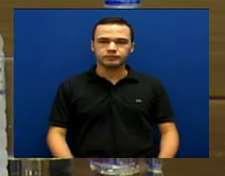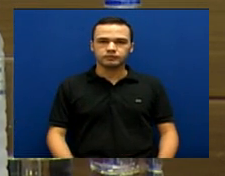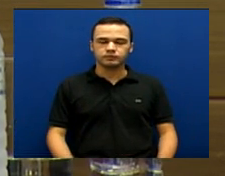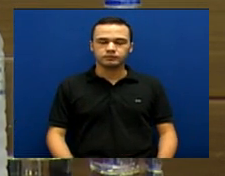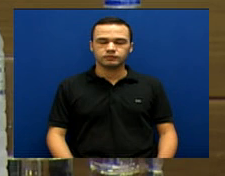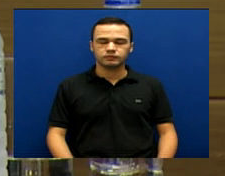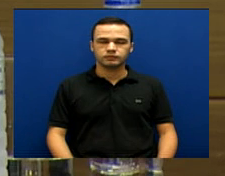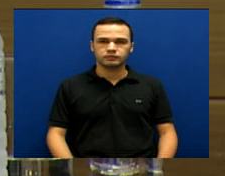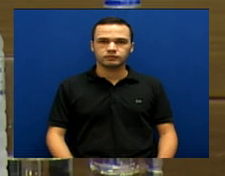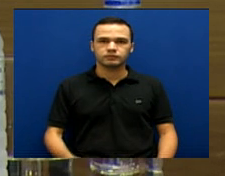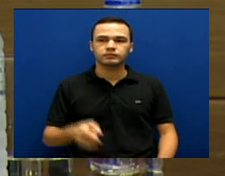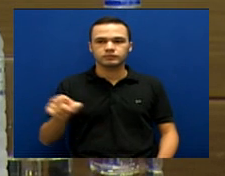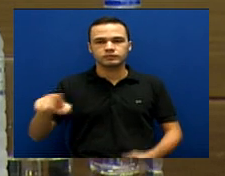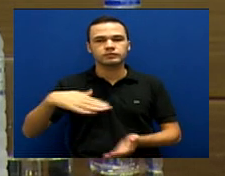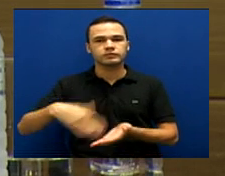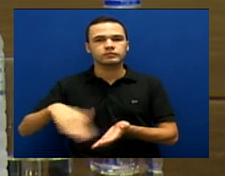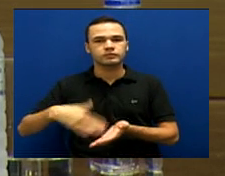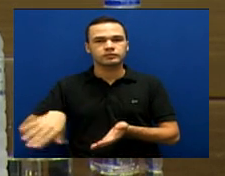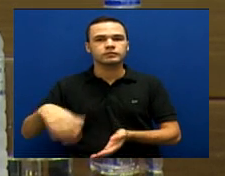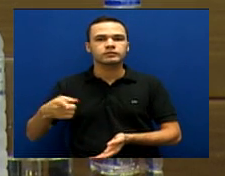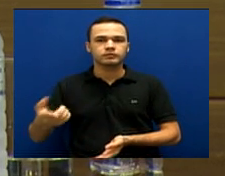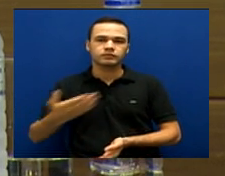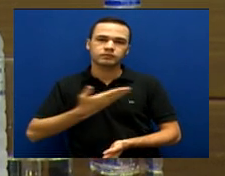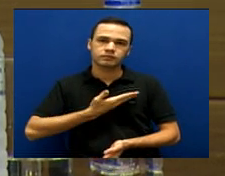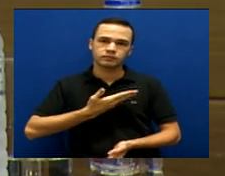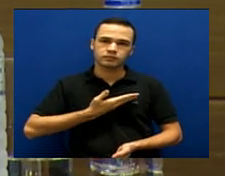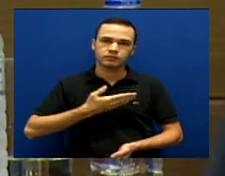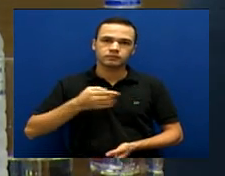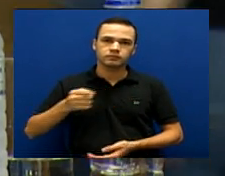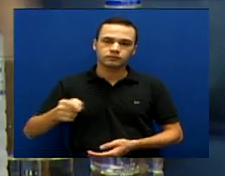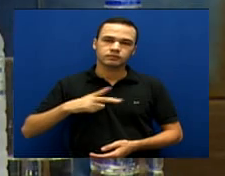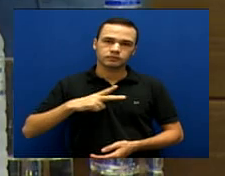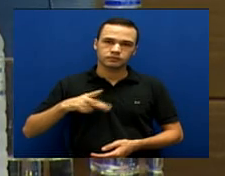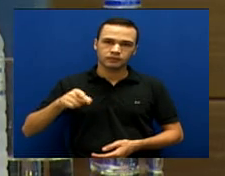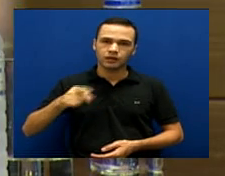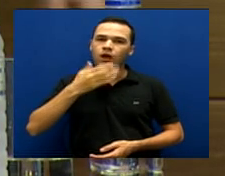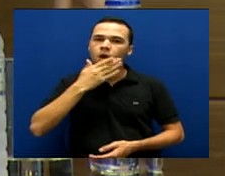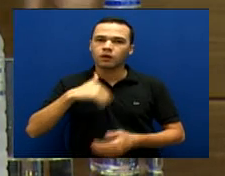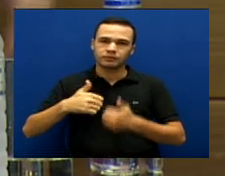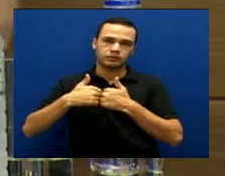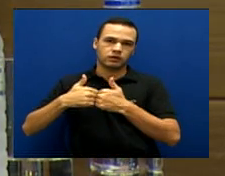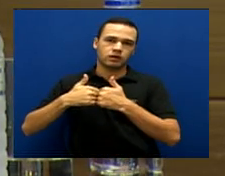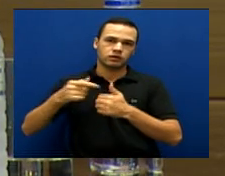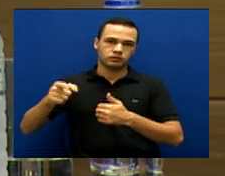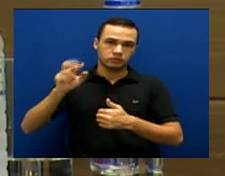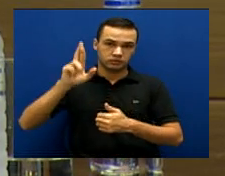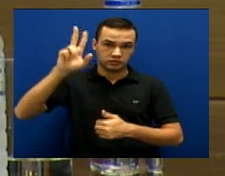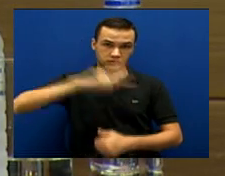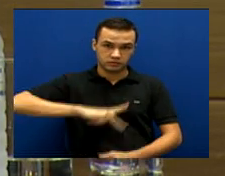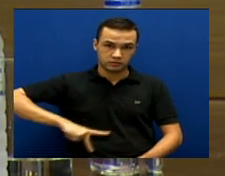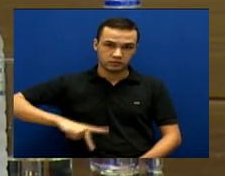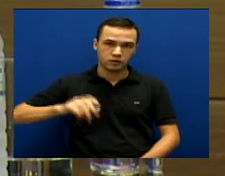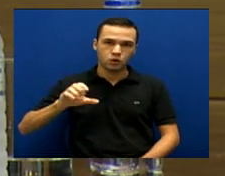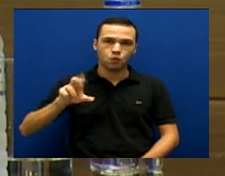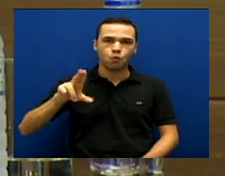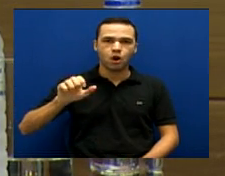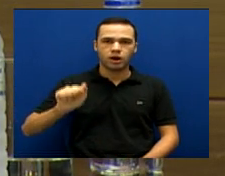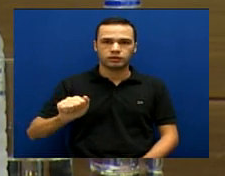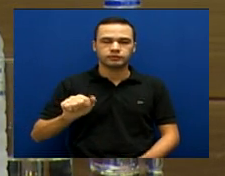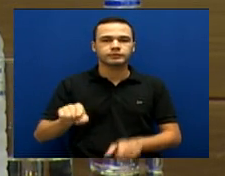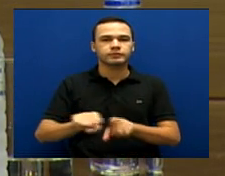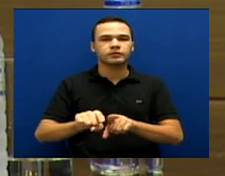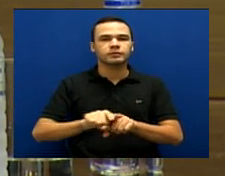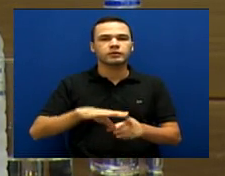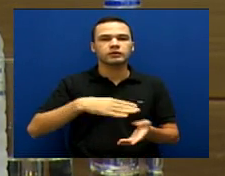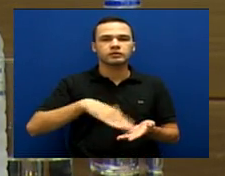o nosso secretário e amigo pessoal de acessibilidade presidente da urbes cuca grande parceiro design ao